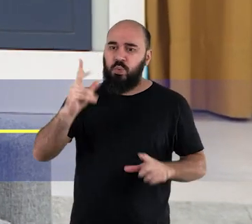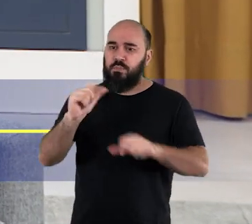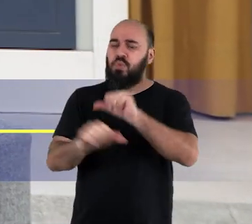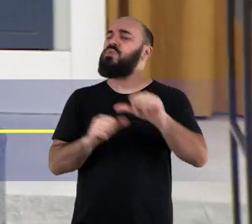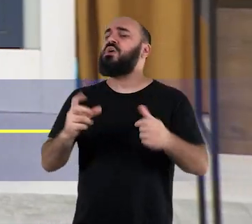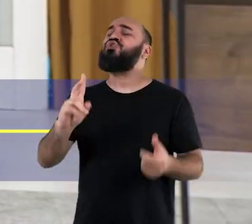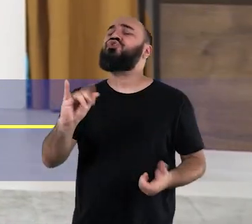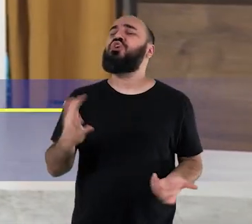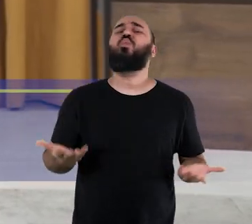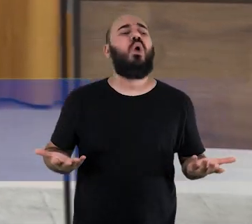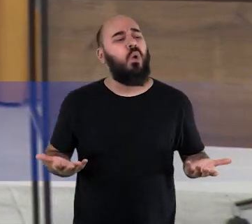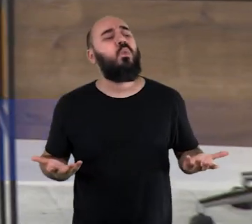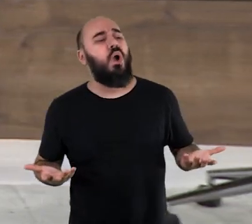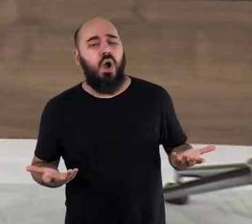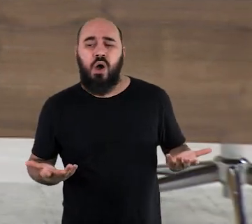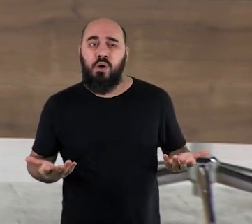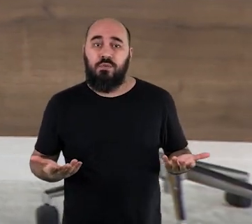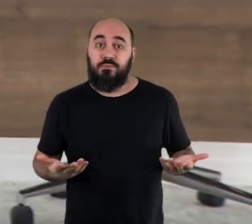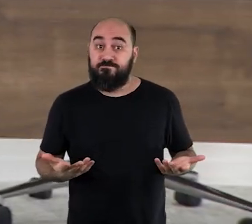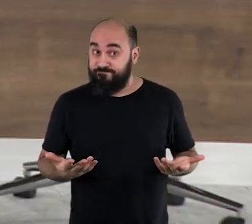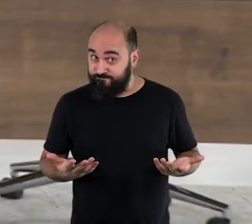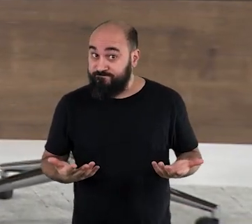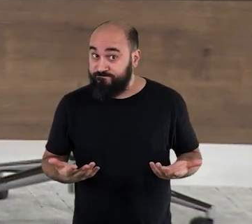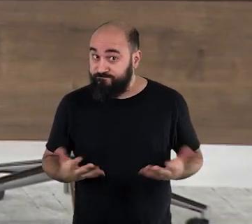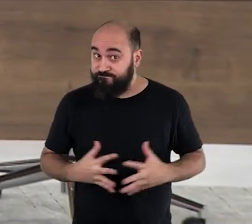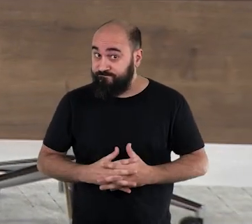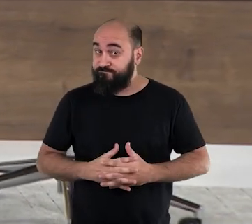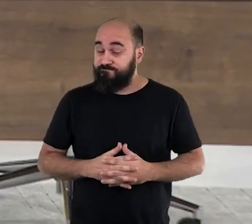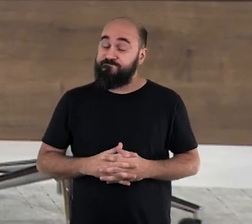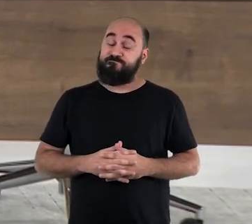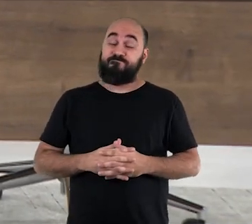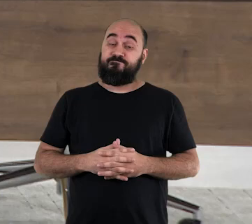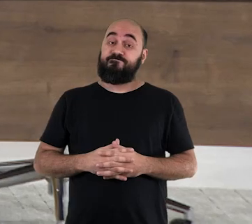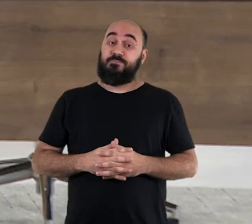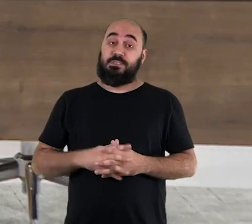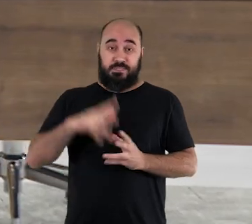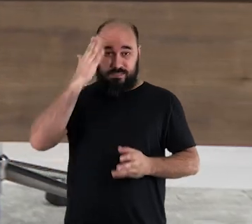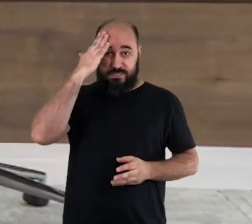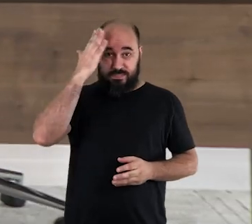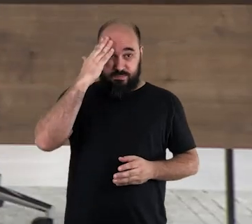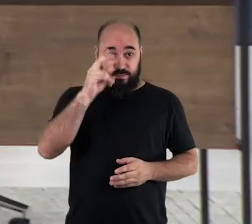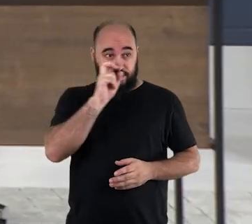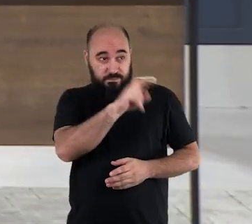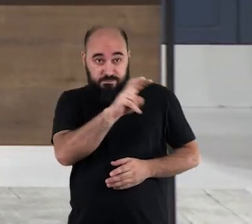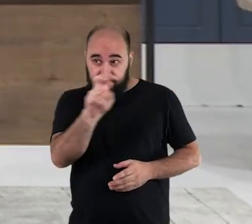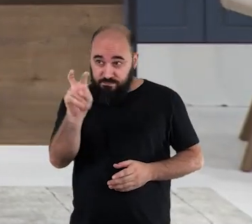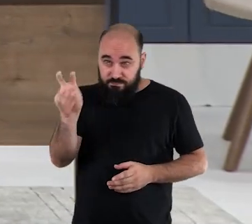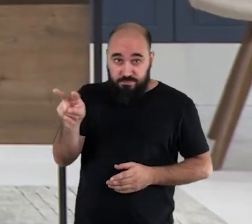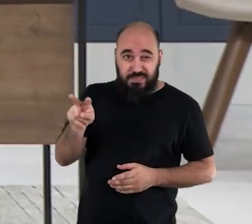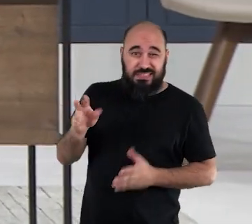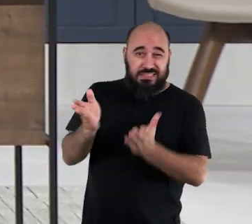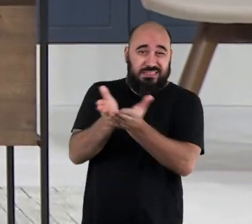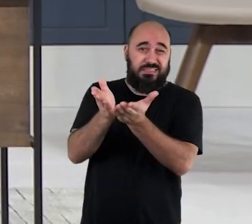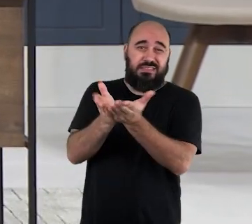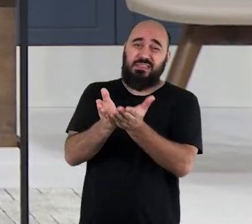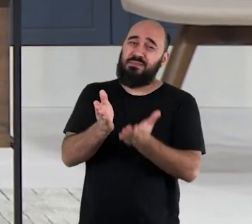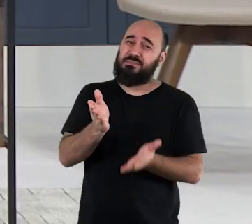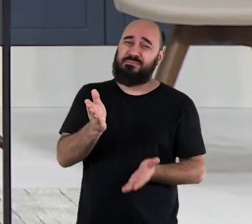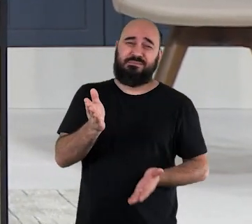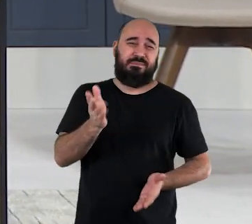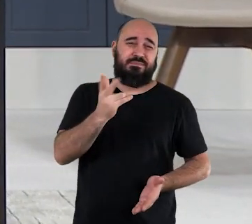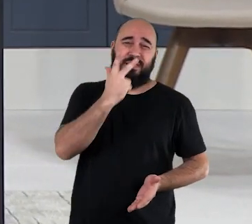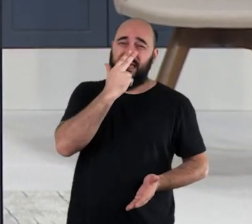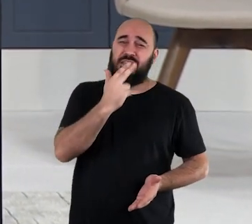assim, de um cristianismo tão fraco, por cristãos tão pouco dedicados a Deus e